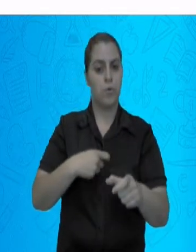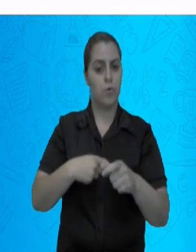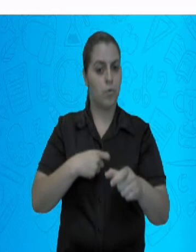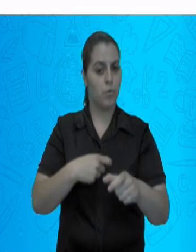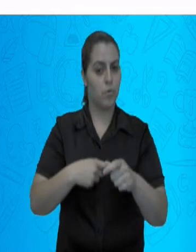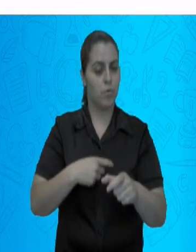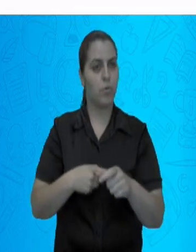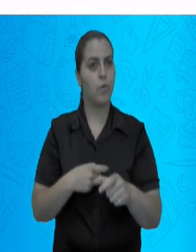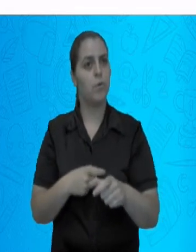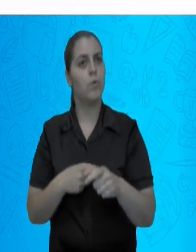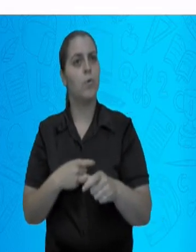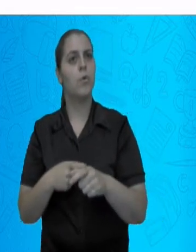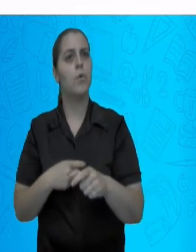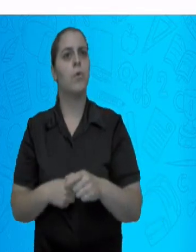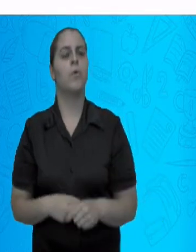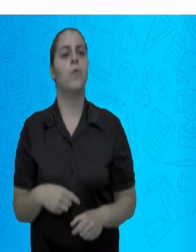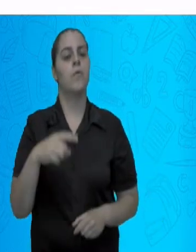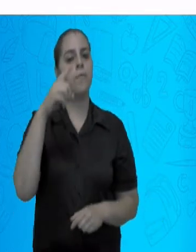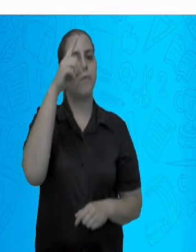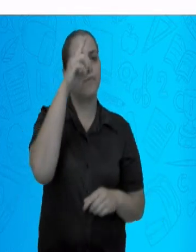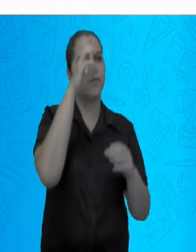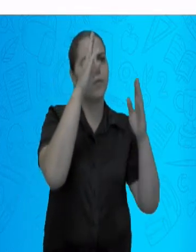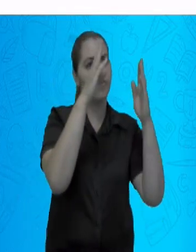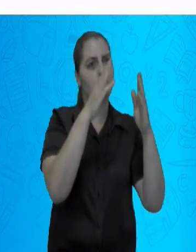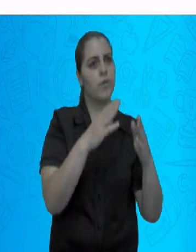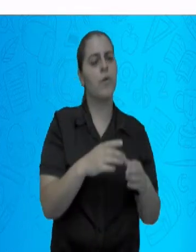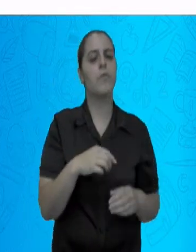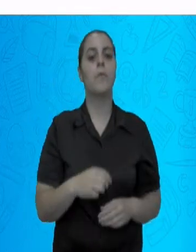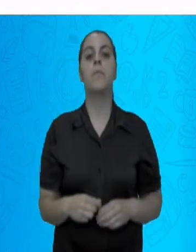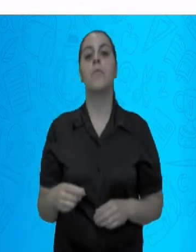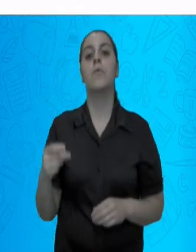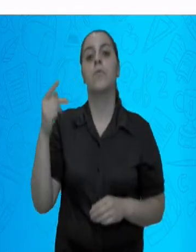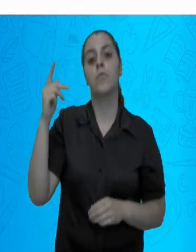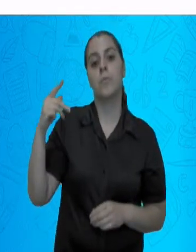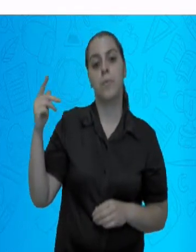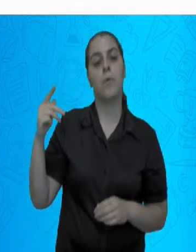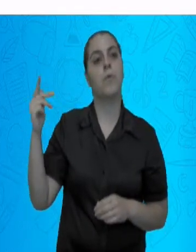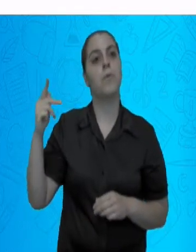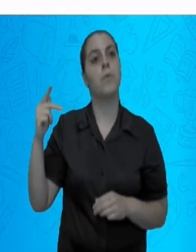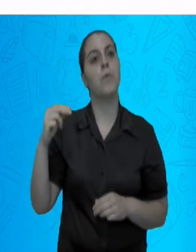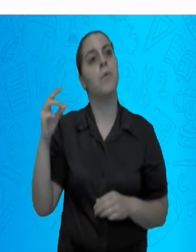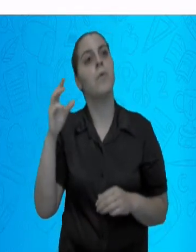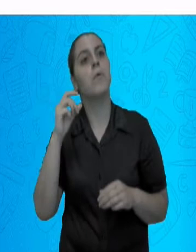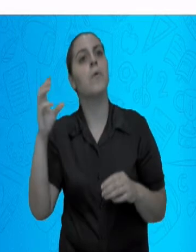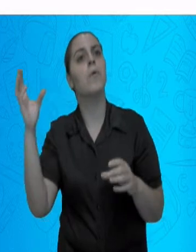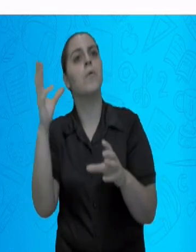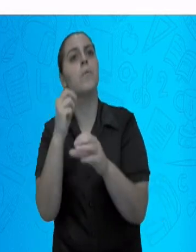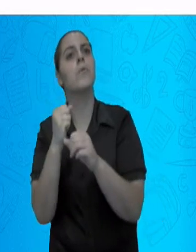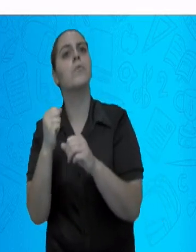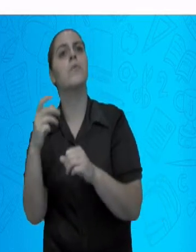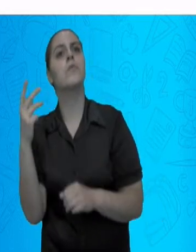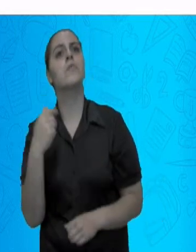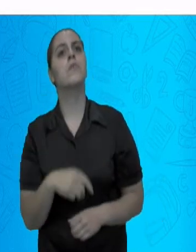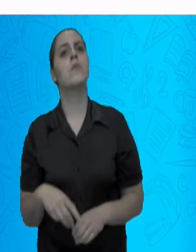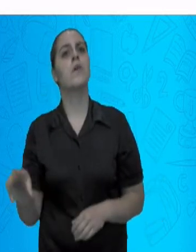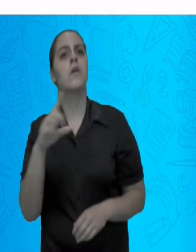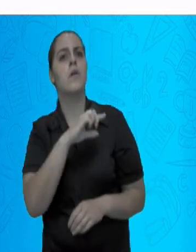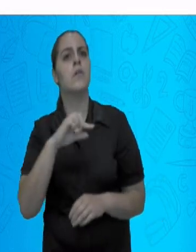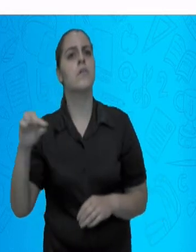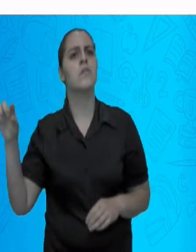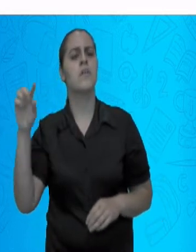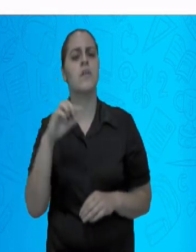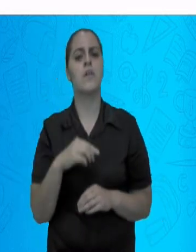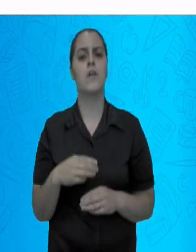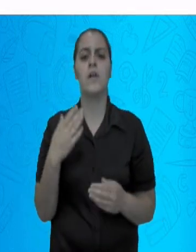eixo vertical a pontuação e no eixo horizontal as salas